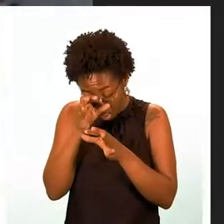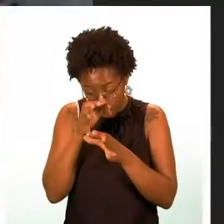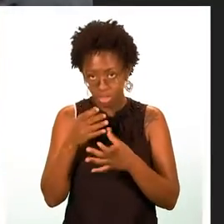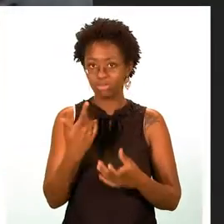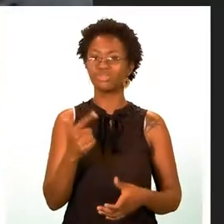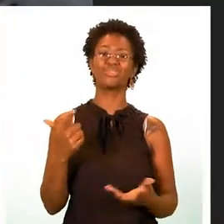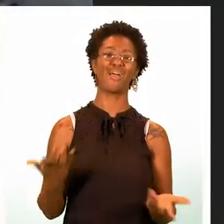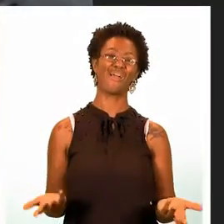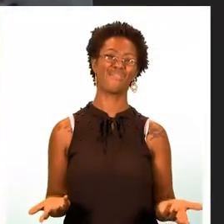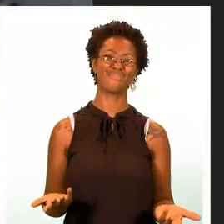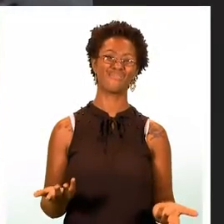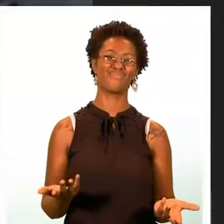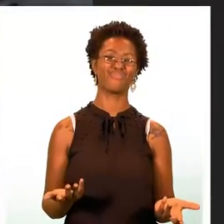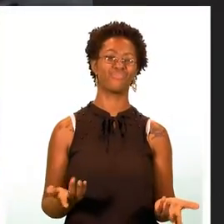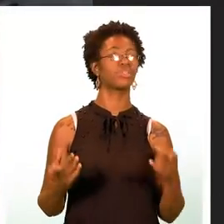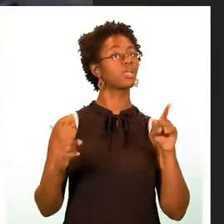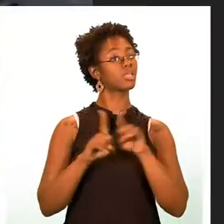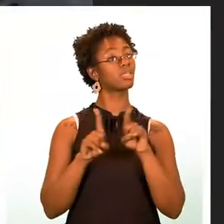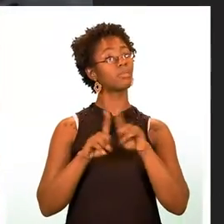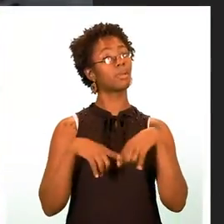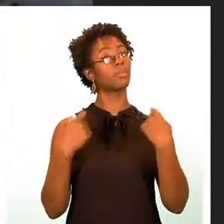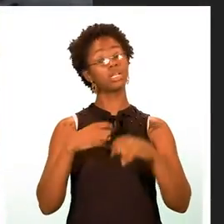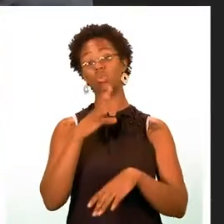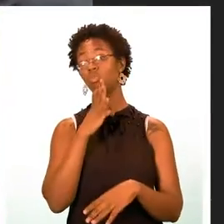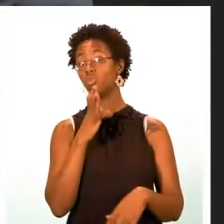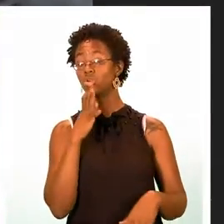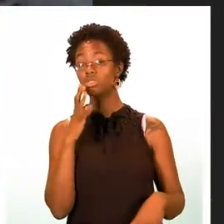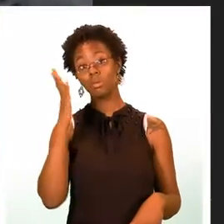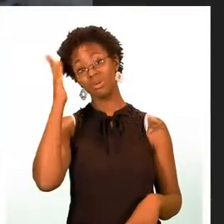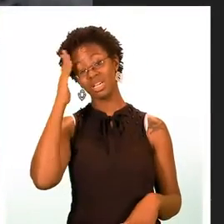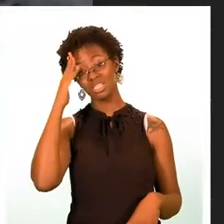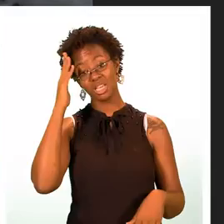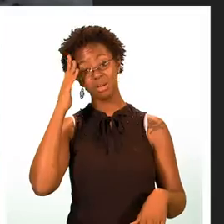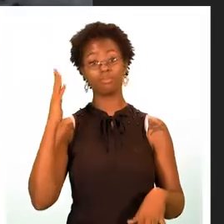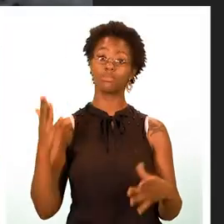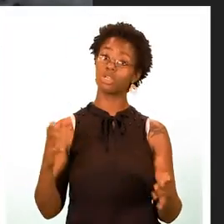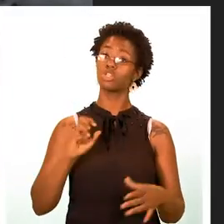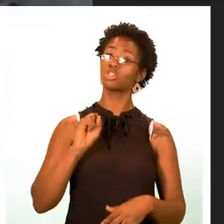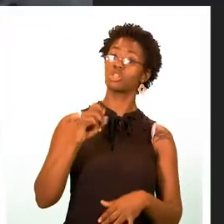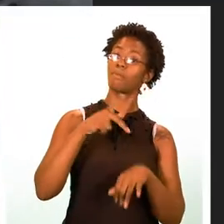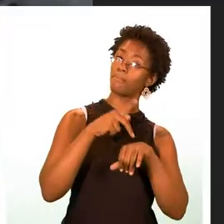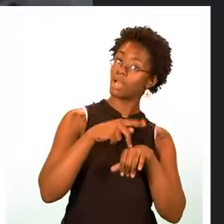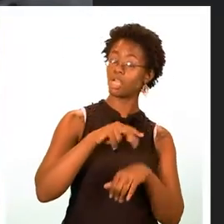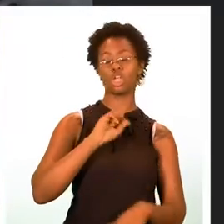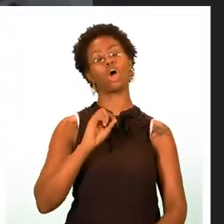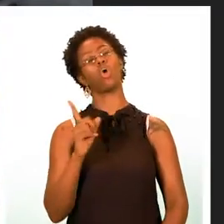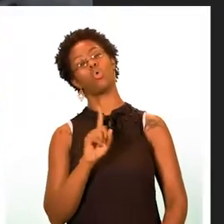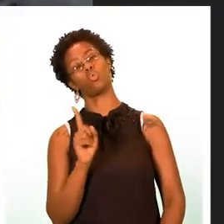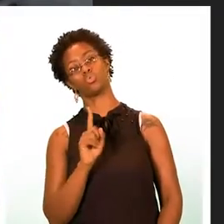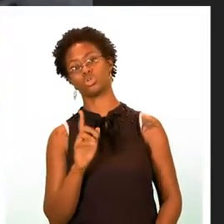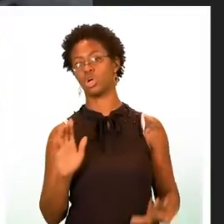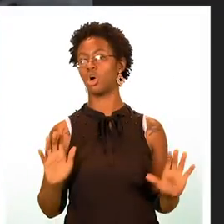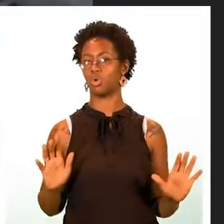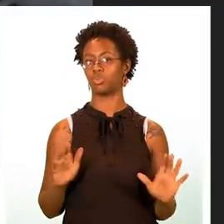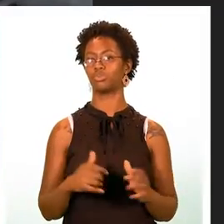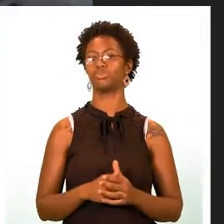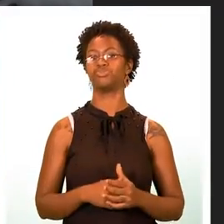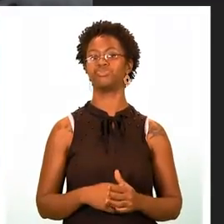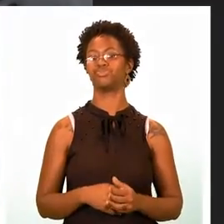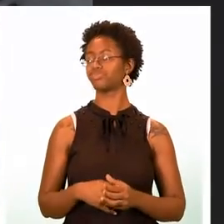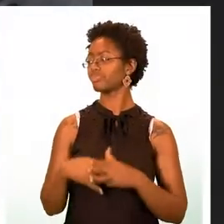que é uma diamante? E mesmo assim, com essa lupa, você precisa conhecer para saber discernir se realmente é uma pedra ou não. Agora, Yara,